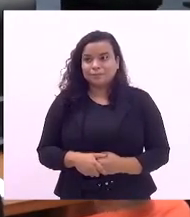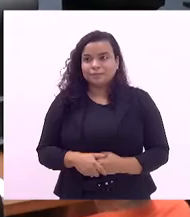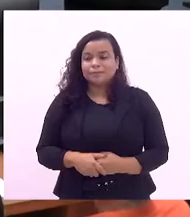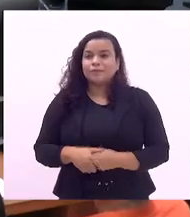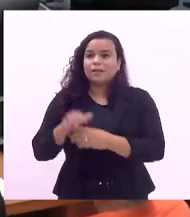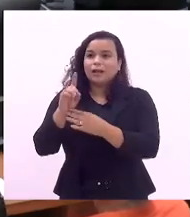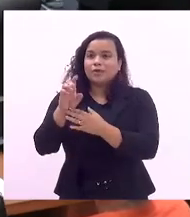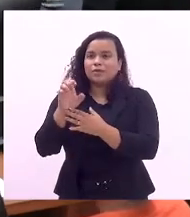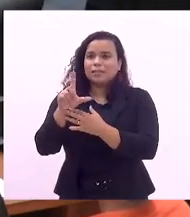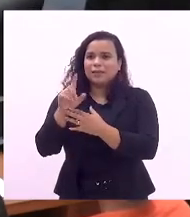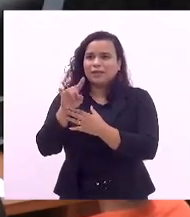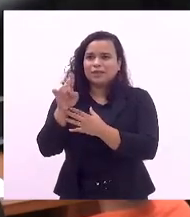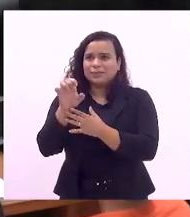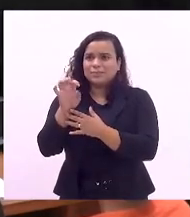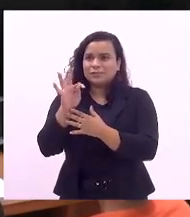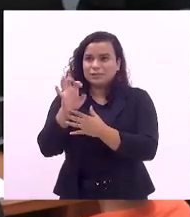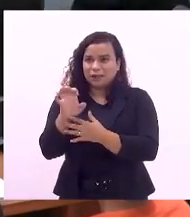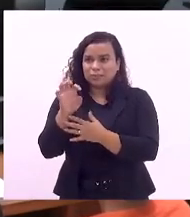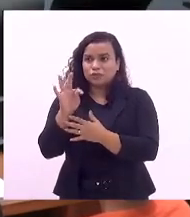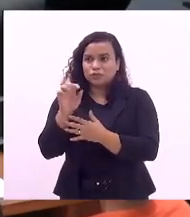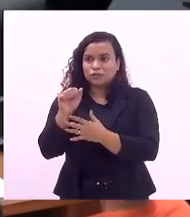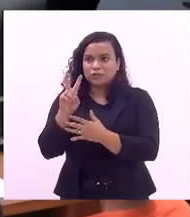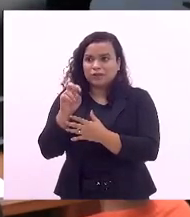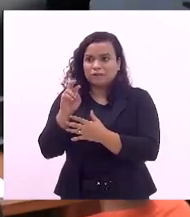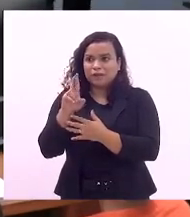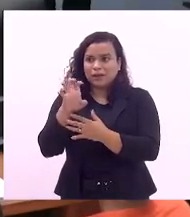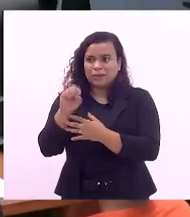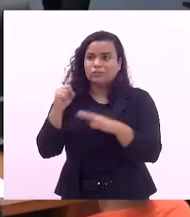o Elisete Tavares de Lima